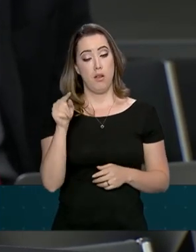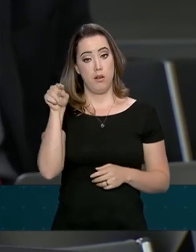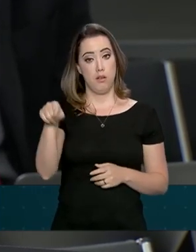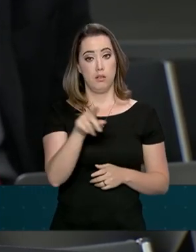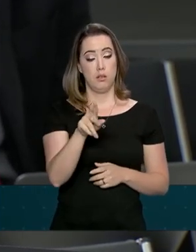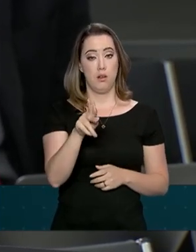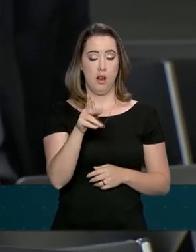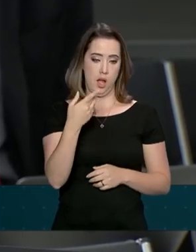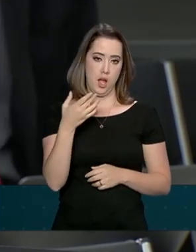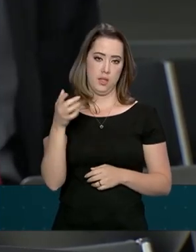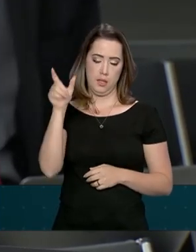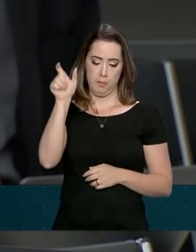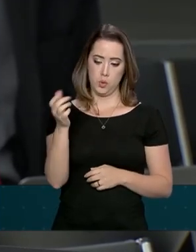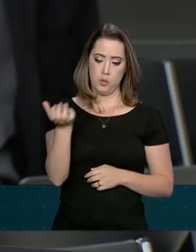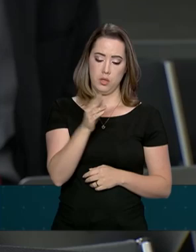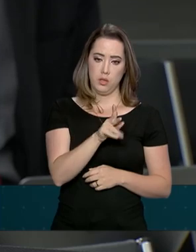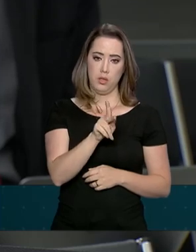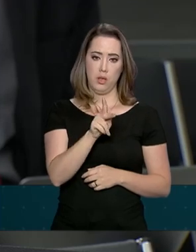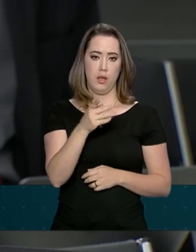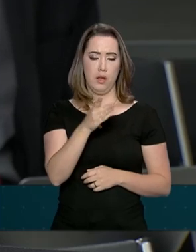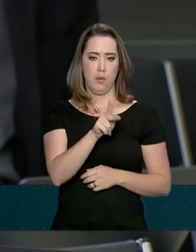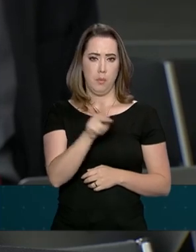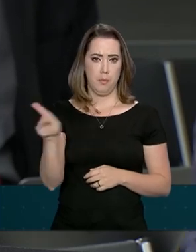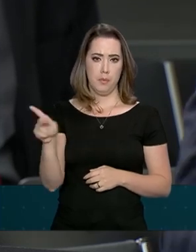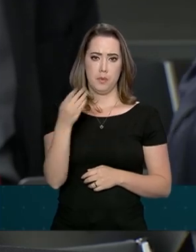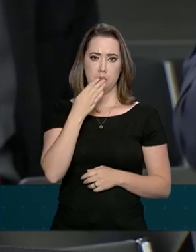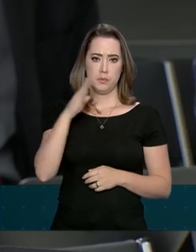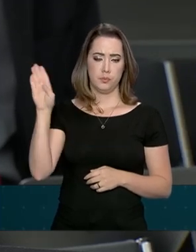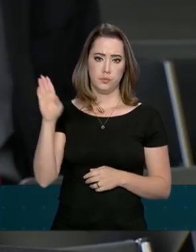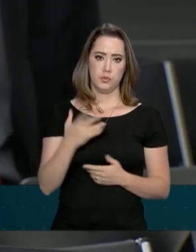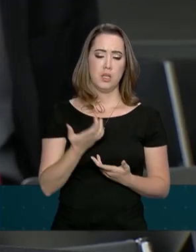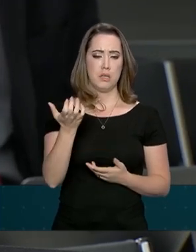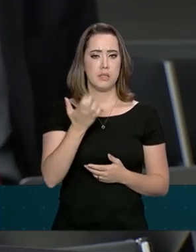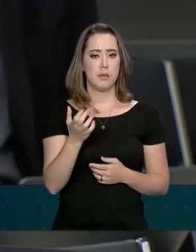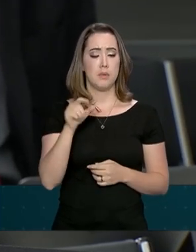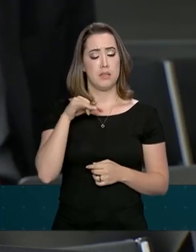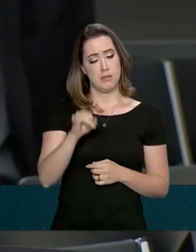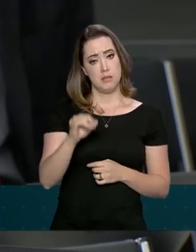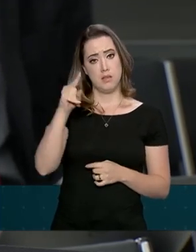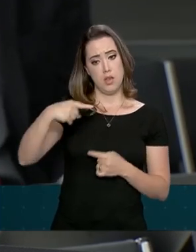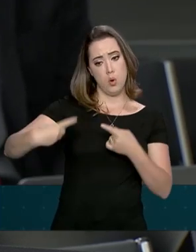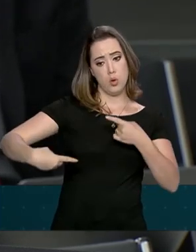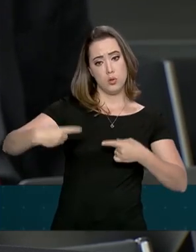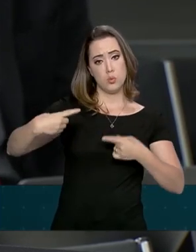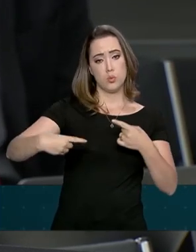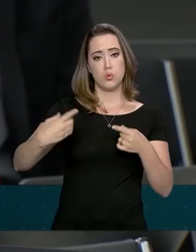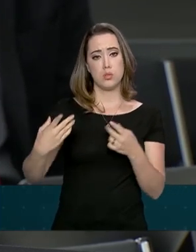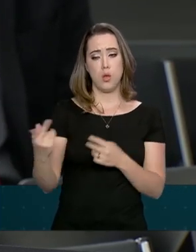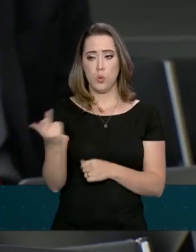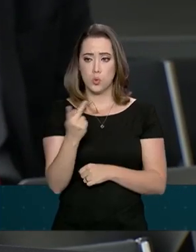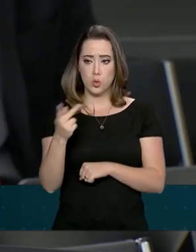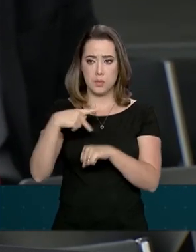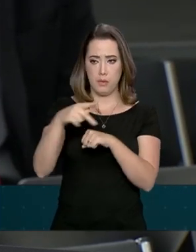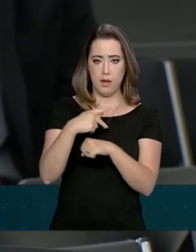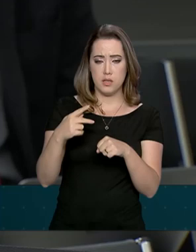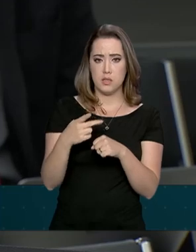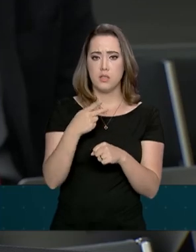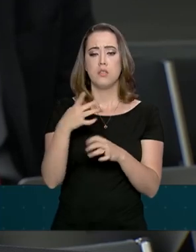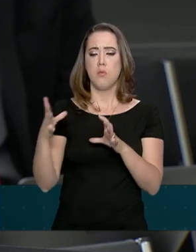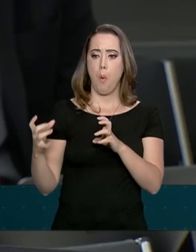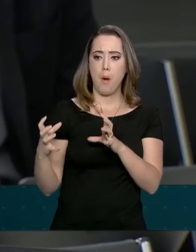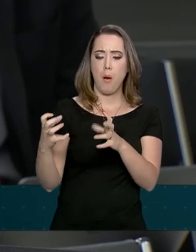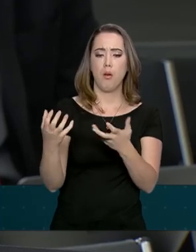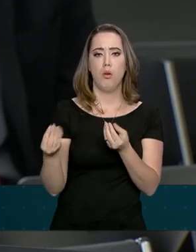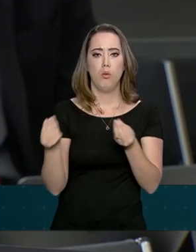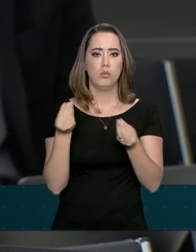esse será o tom da relação bilateral do brasil e da argentina entre si